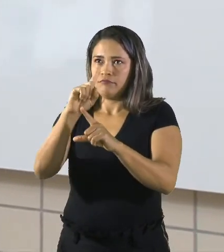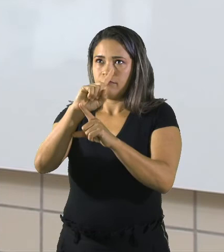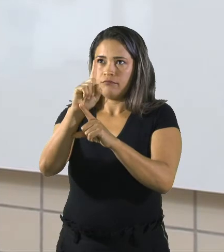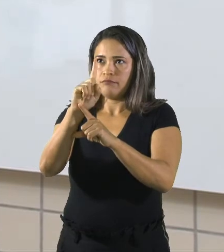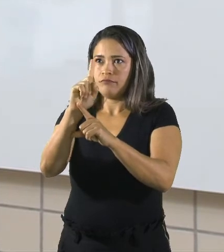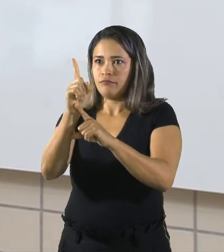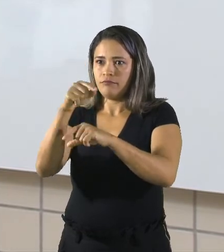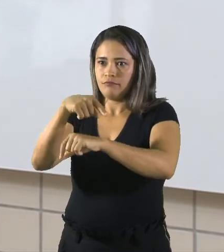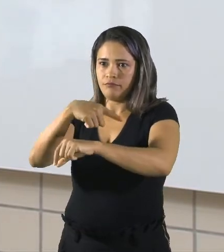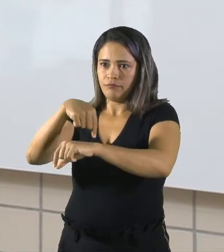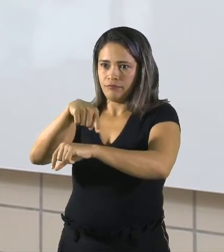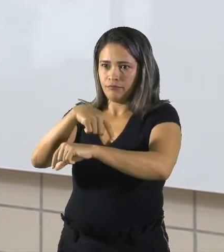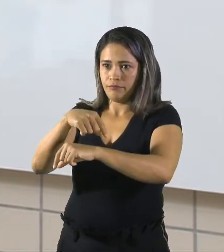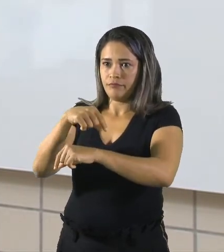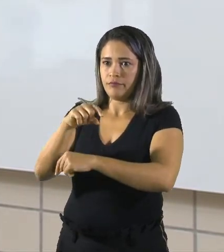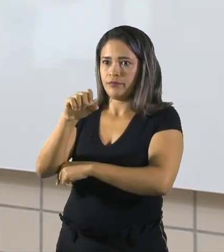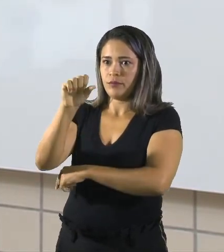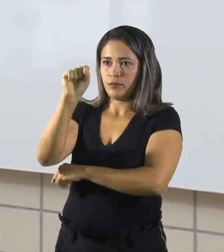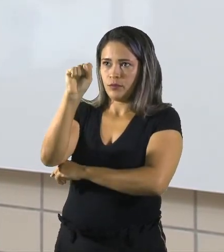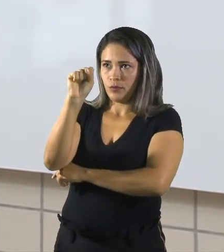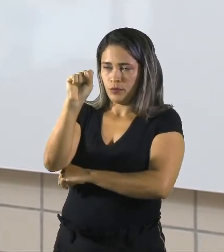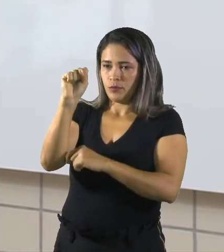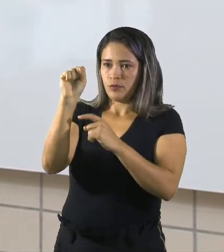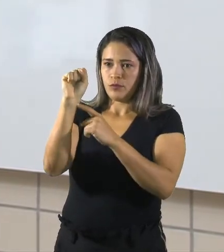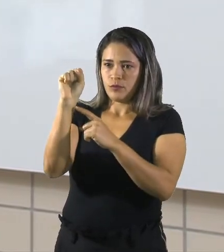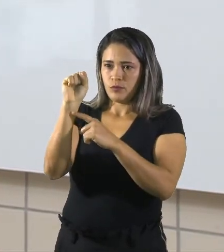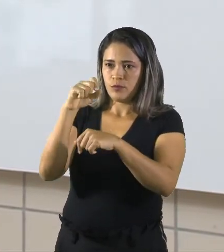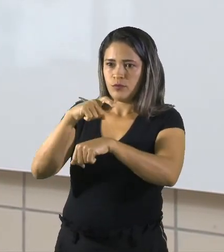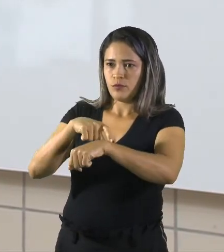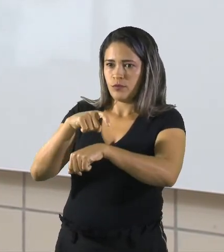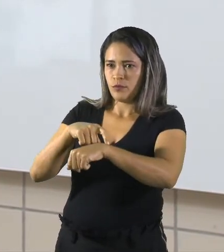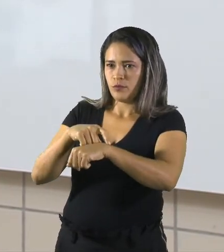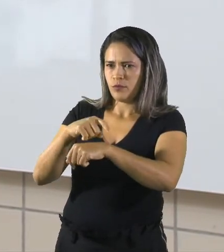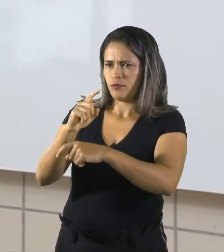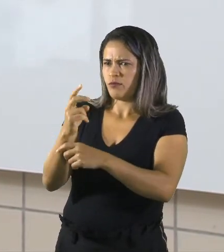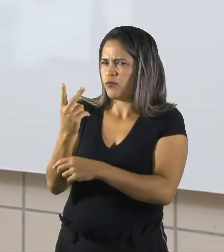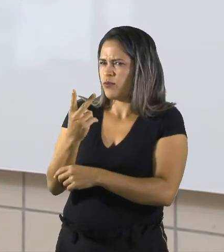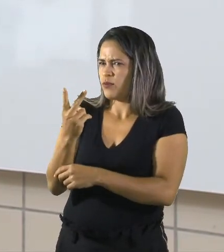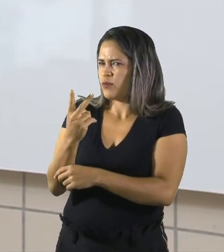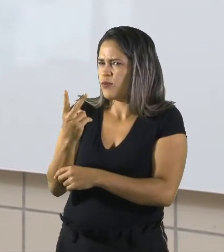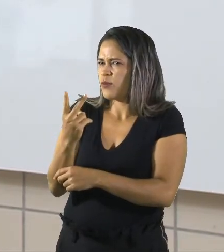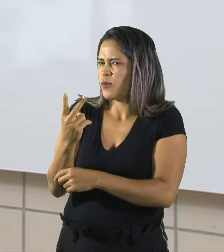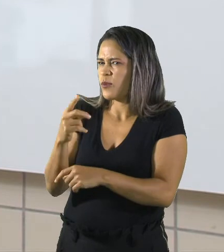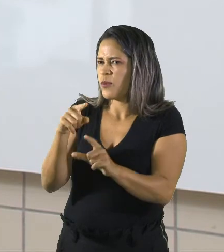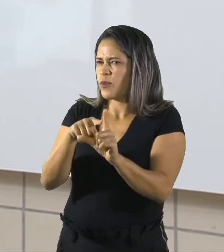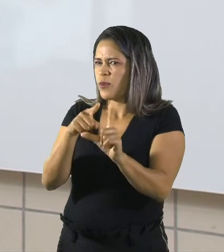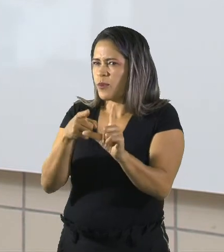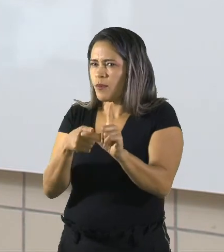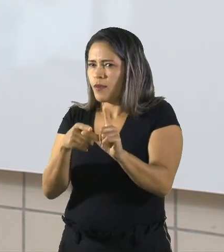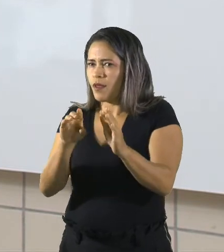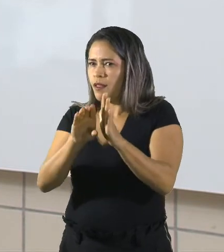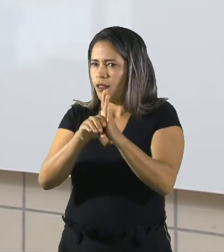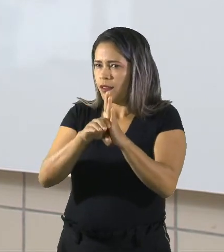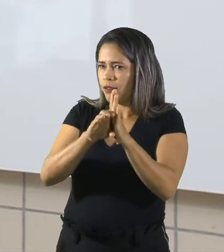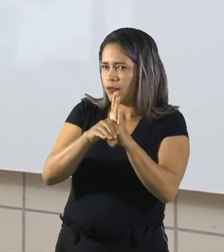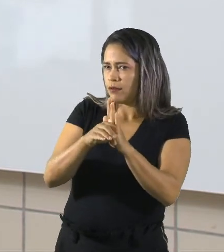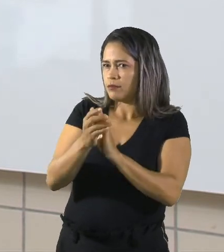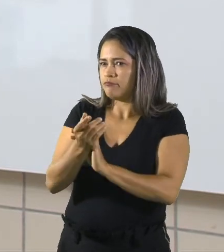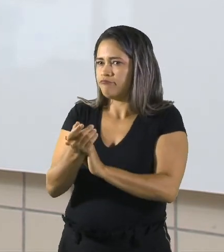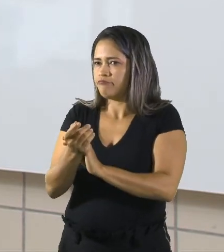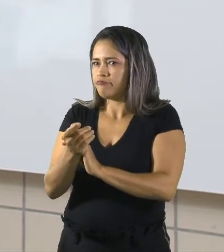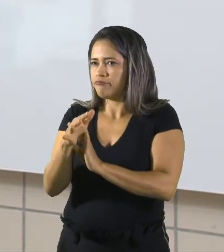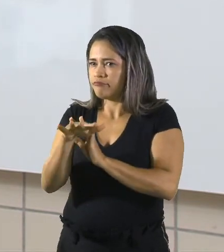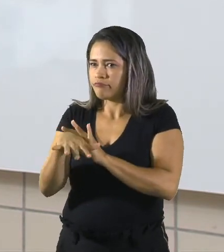às 8 horas medem. Quais são esses 2 ângulos? Percebam, o conceito de ângulo diz que é a